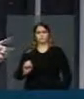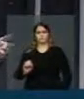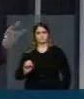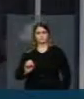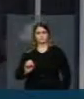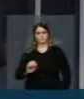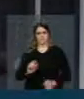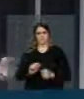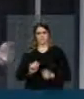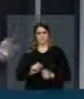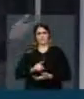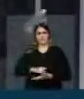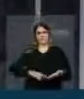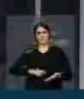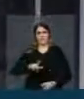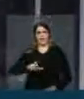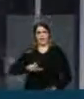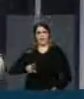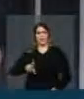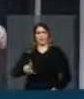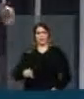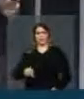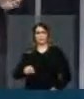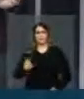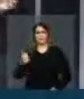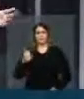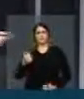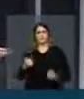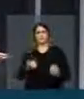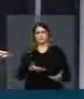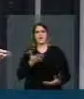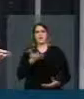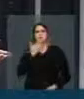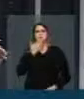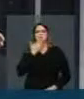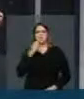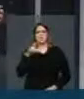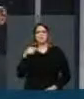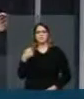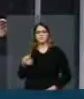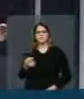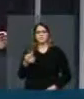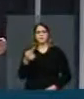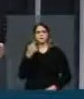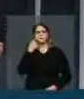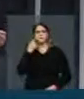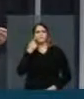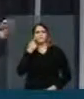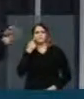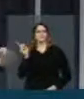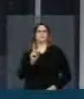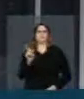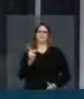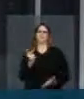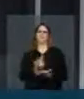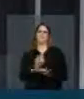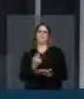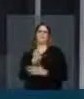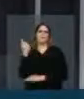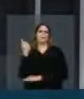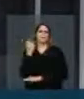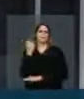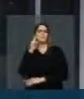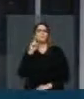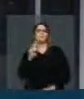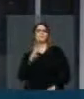dizer que a terra é indígena e depois fazer as provas. Está tudo errado. O Rio Grande do Sul dizia que tinha 30